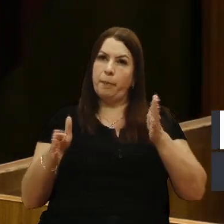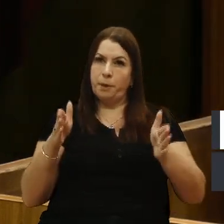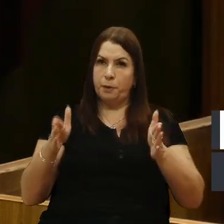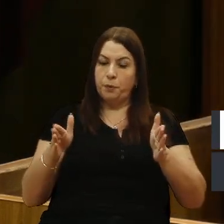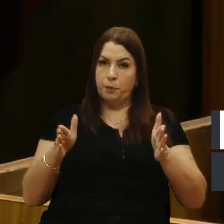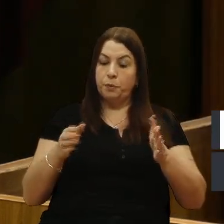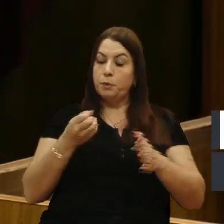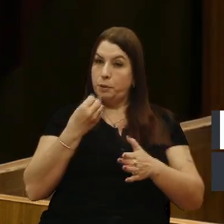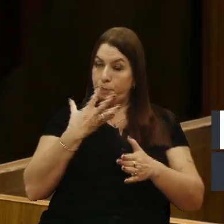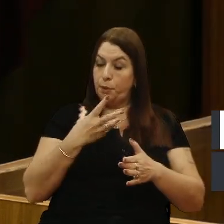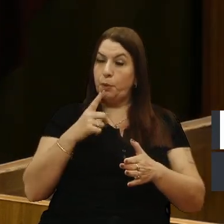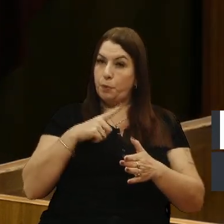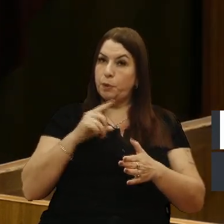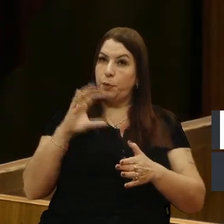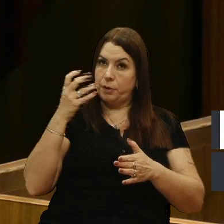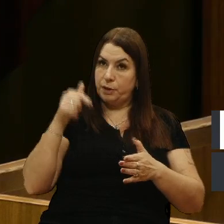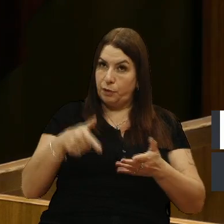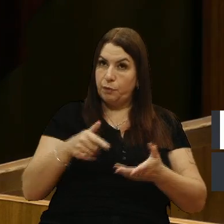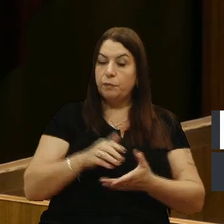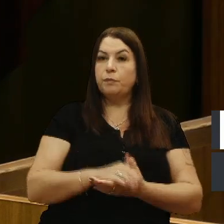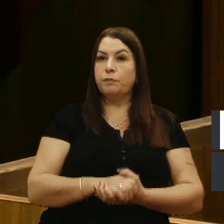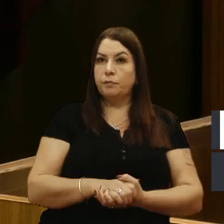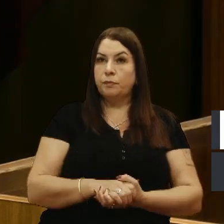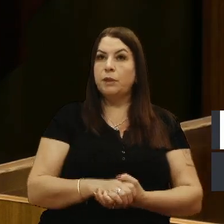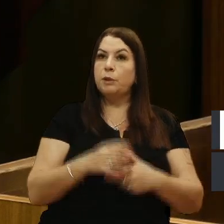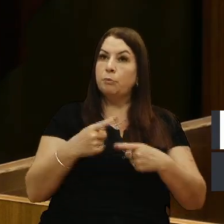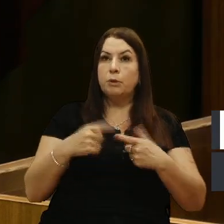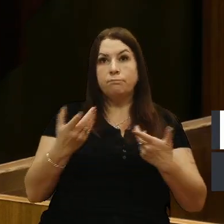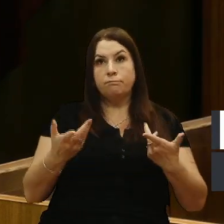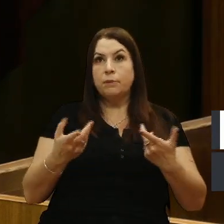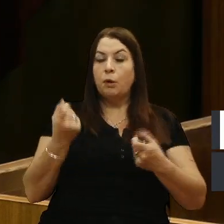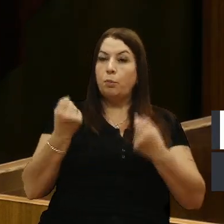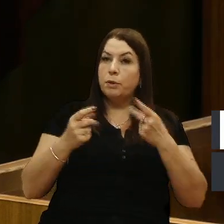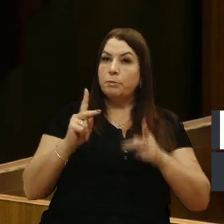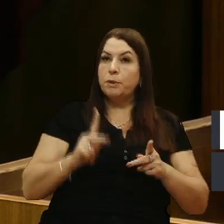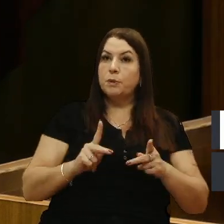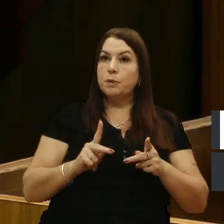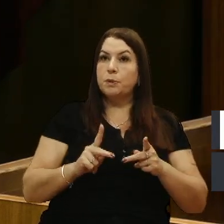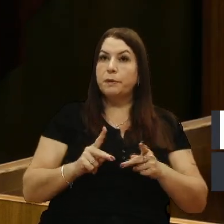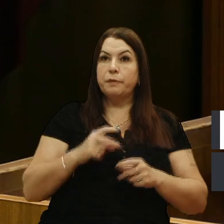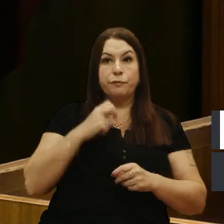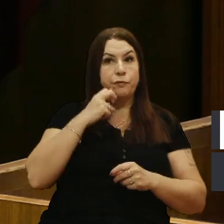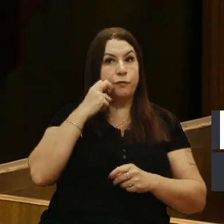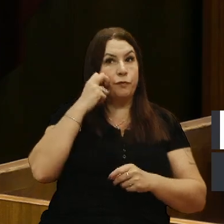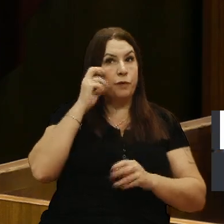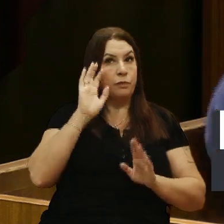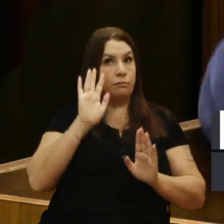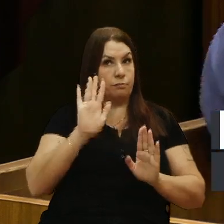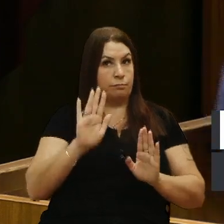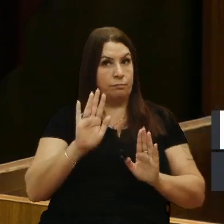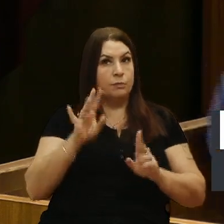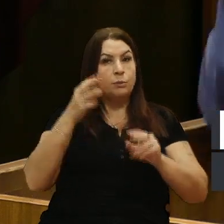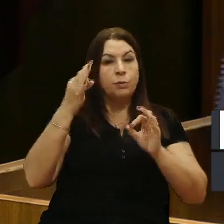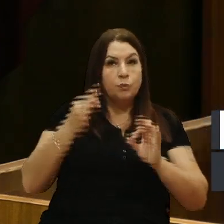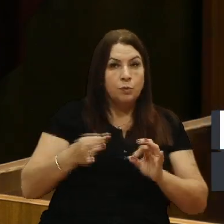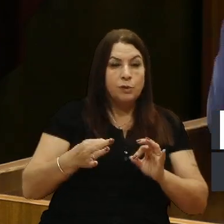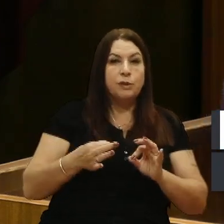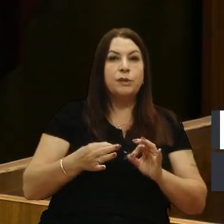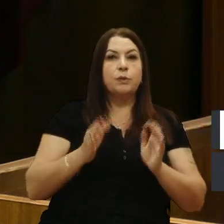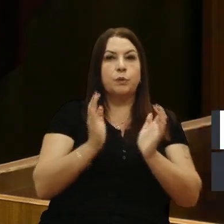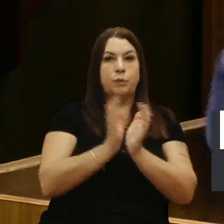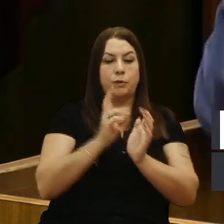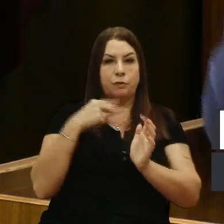e que bom que isso está acontecendo agora, porque ao menos algumas pessoas se constrangem. Porque eu tenho certeza,